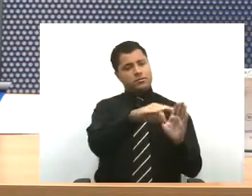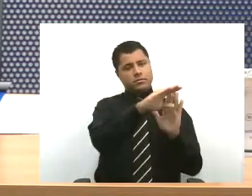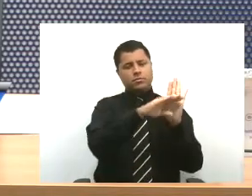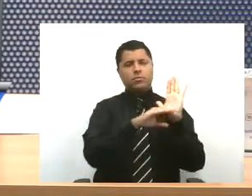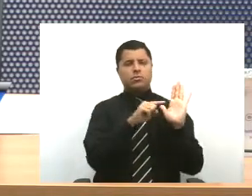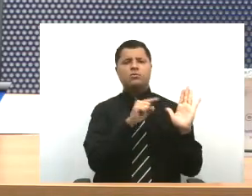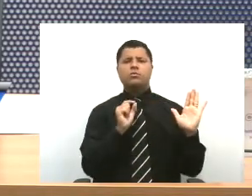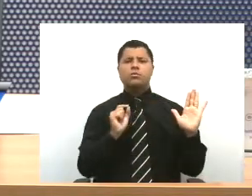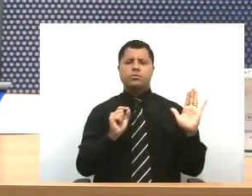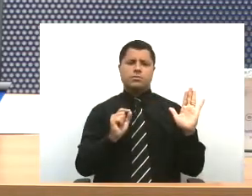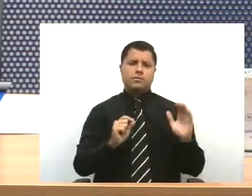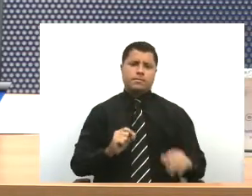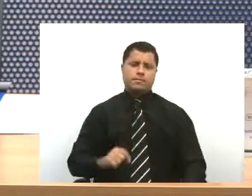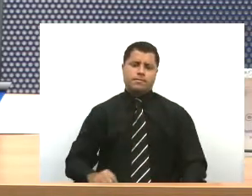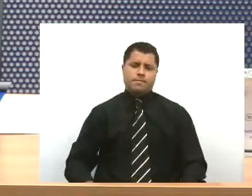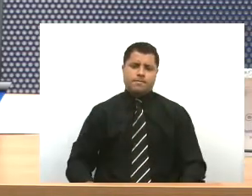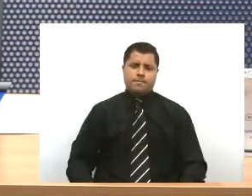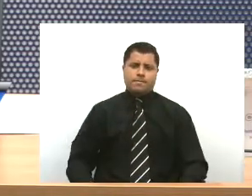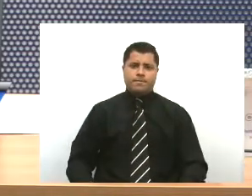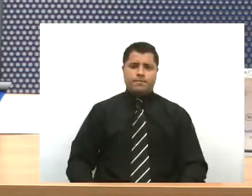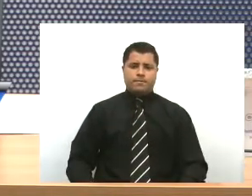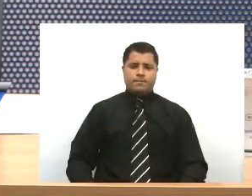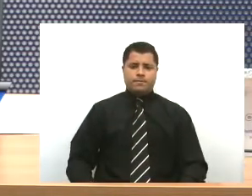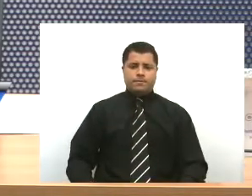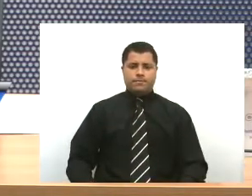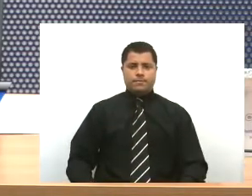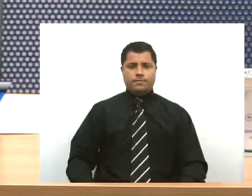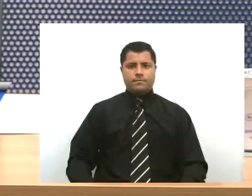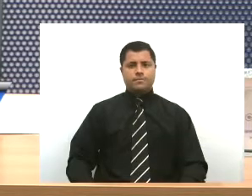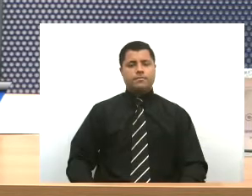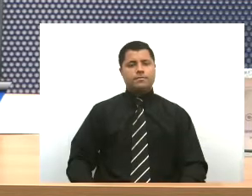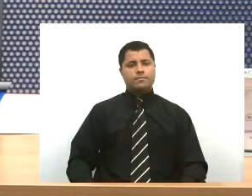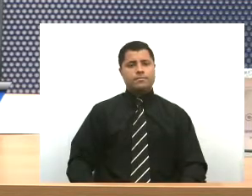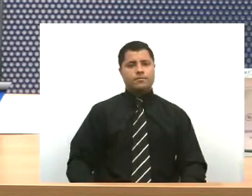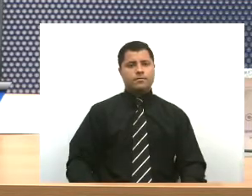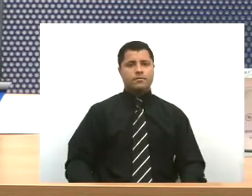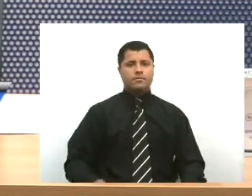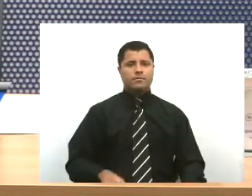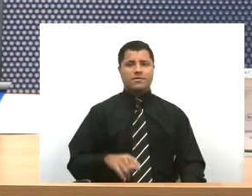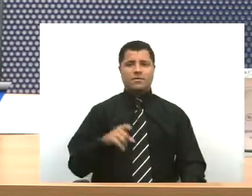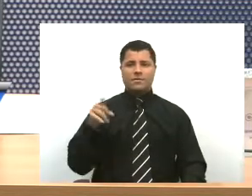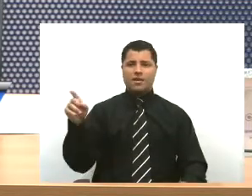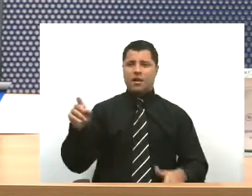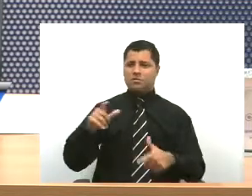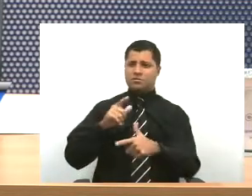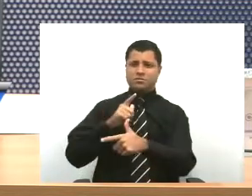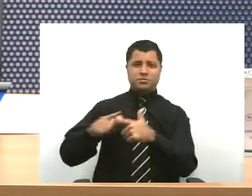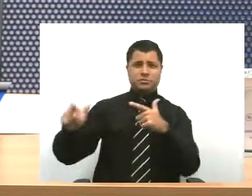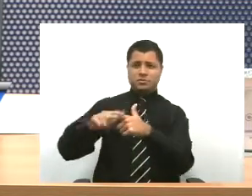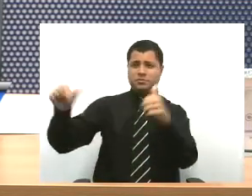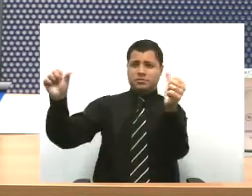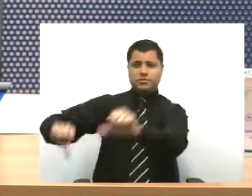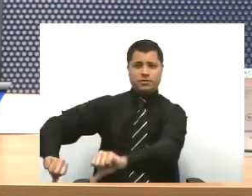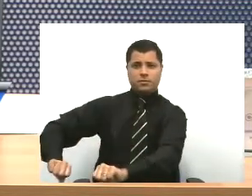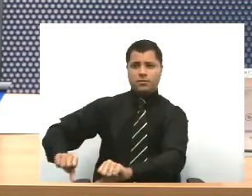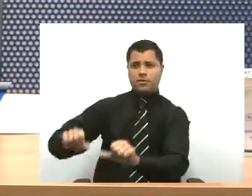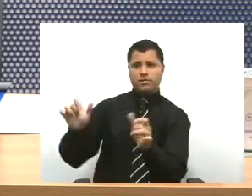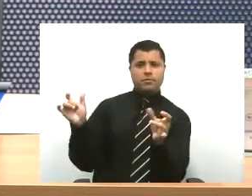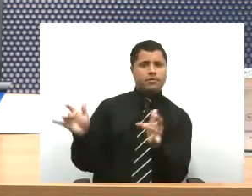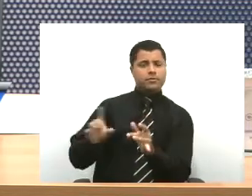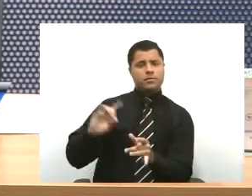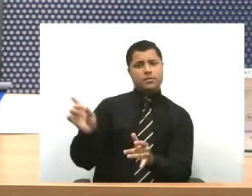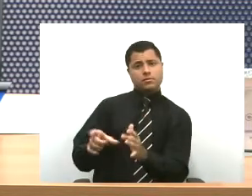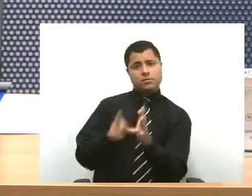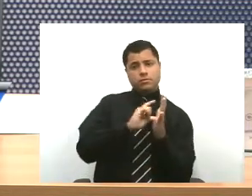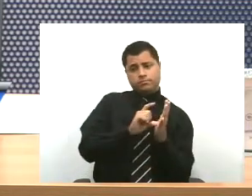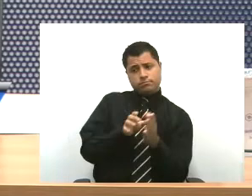isso. Seria não erradicar o risco, mas no mínimo a gente orientar as pessoas para que não